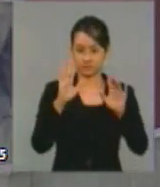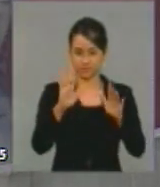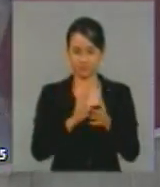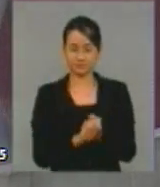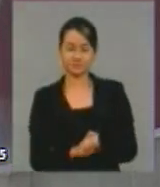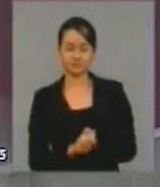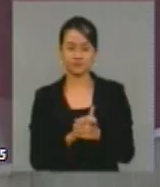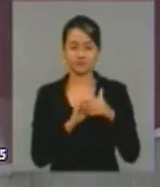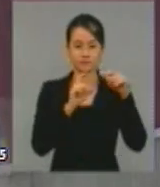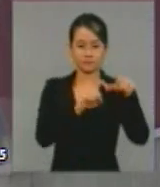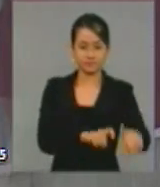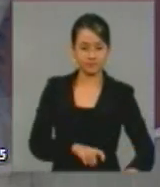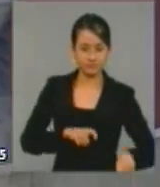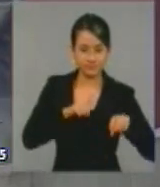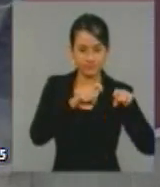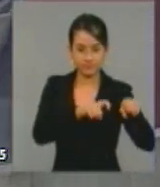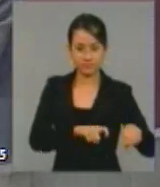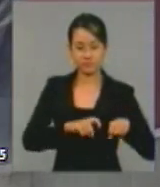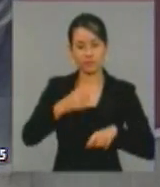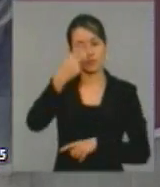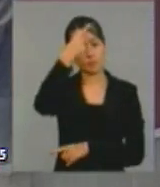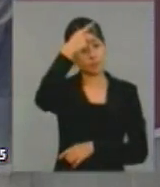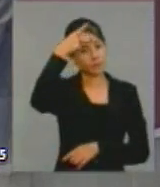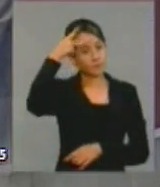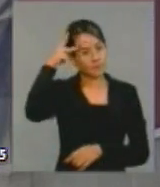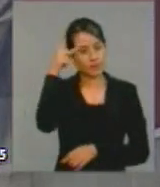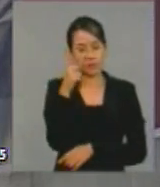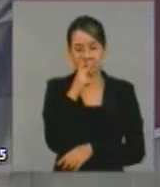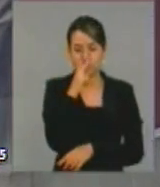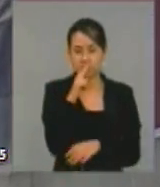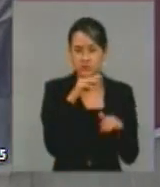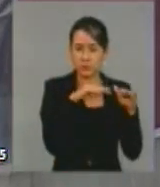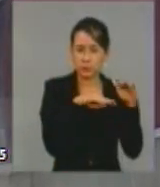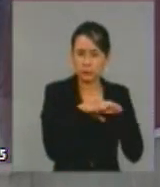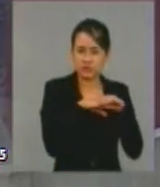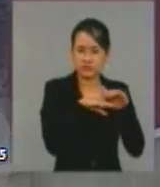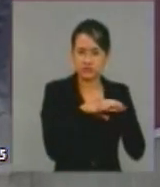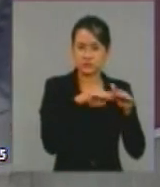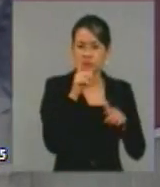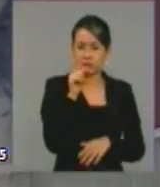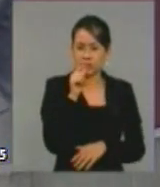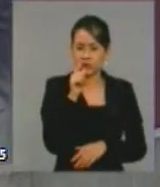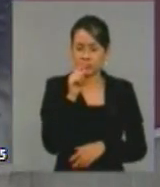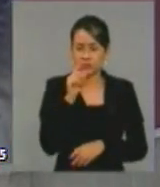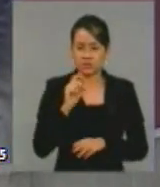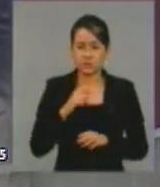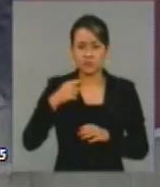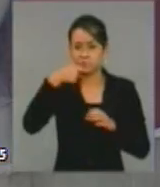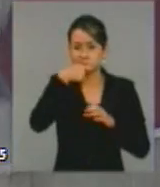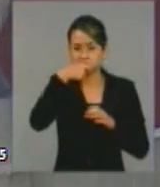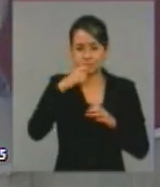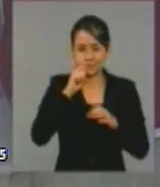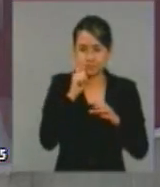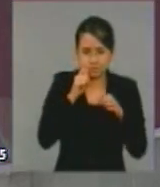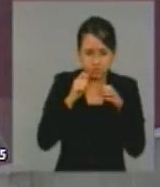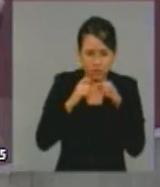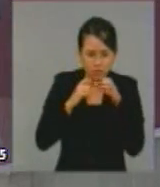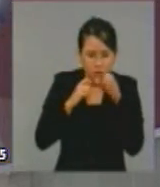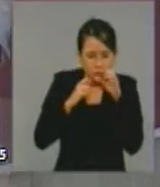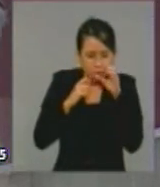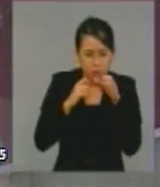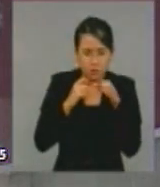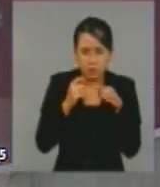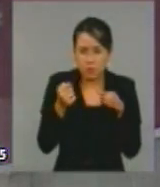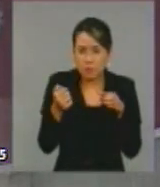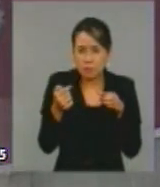a pessoa que está regulando a água, até para escovar os dentes, para fazer comida, já viu os bichos